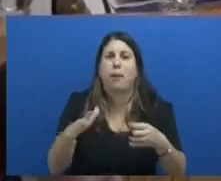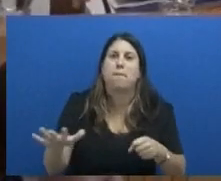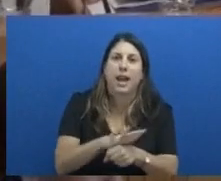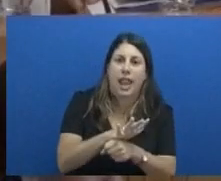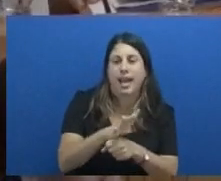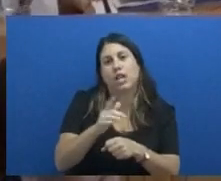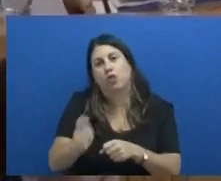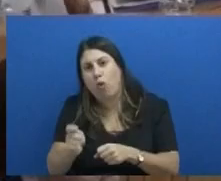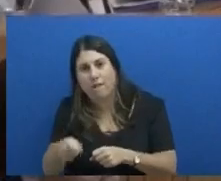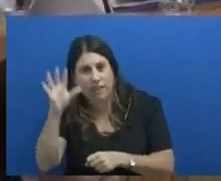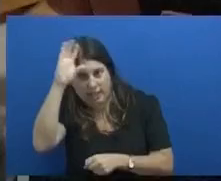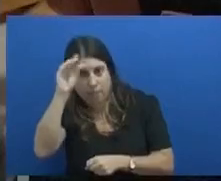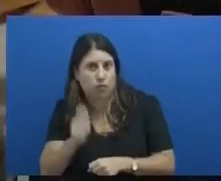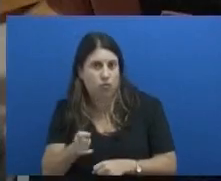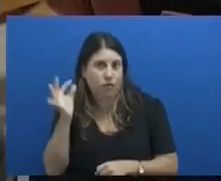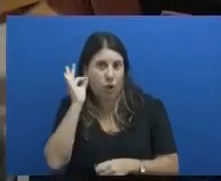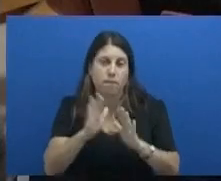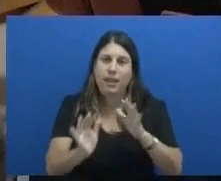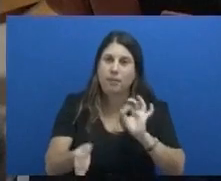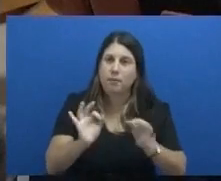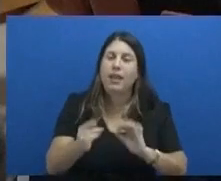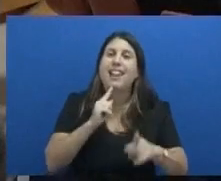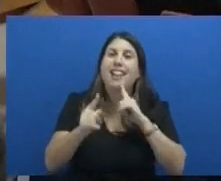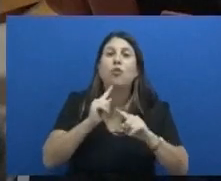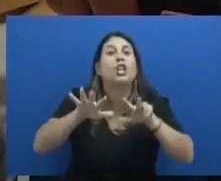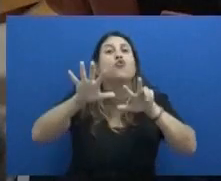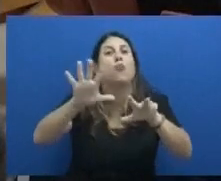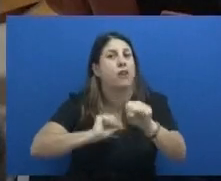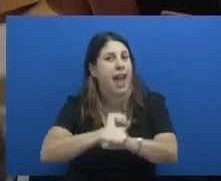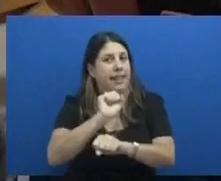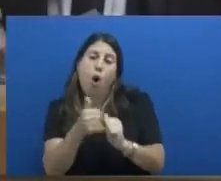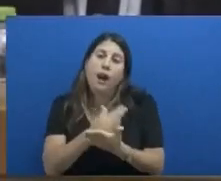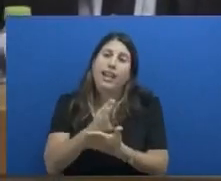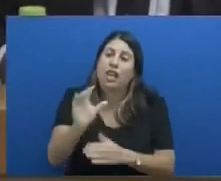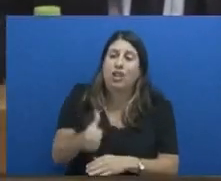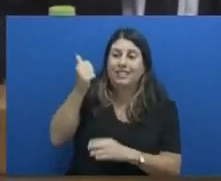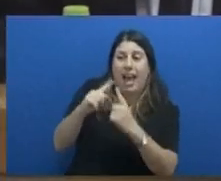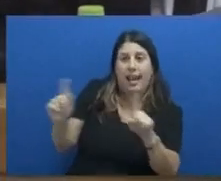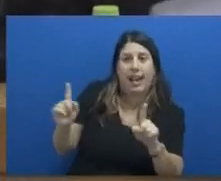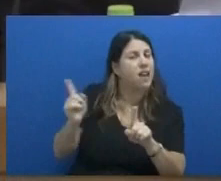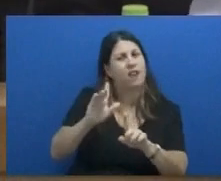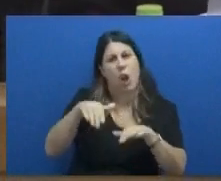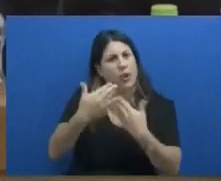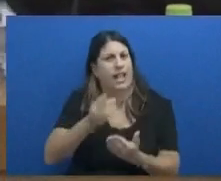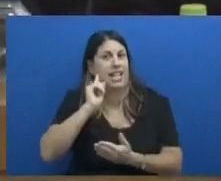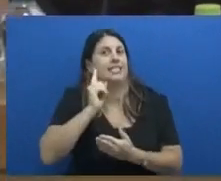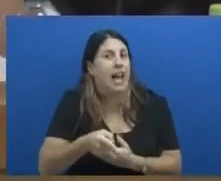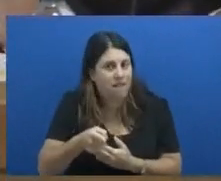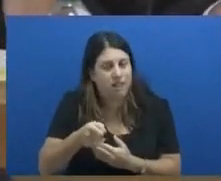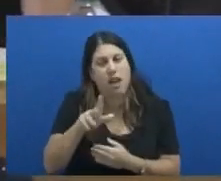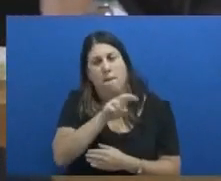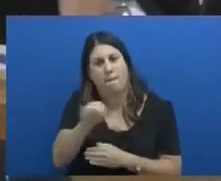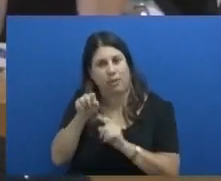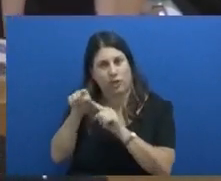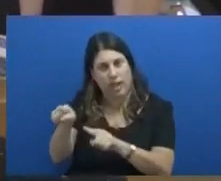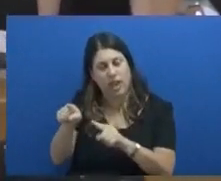Tribunal de vetar decisões políticas do Executivo. A lei faz parte de um plano mais abrangente do governo do